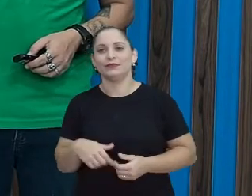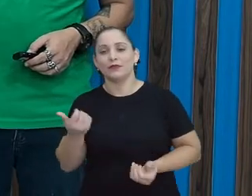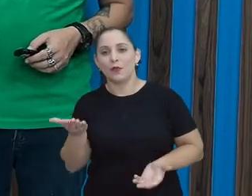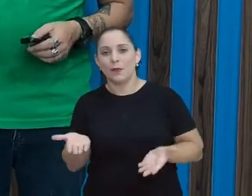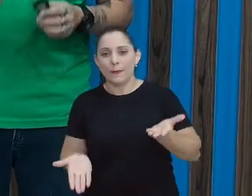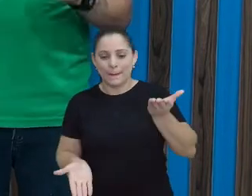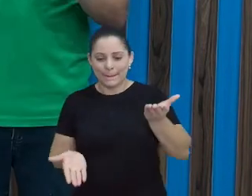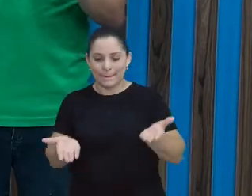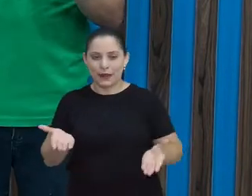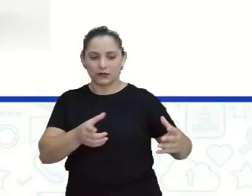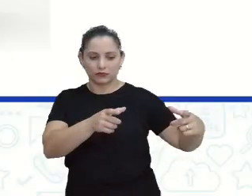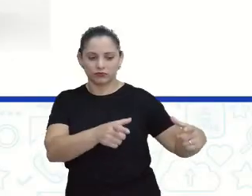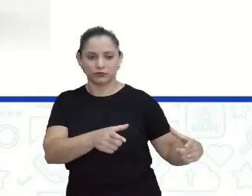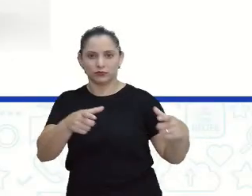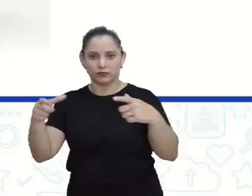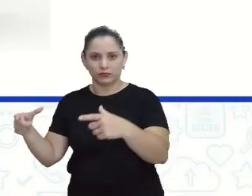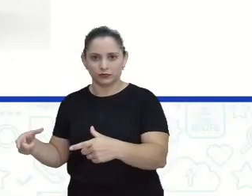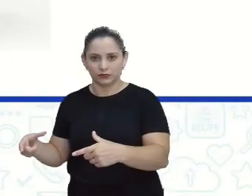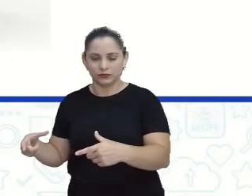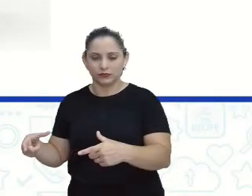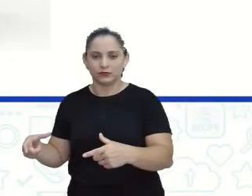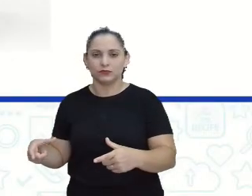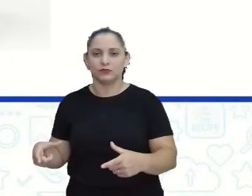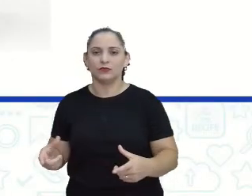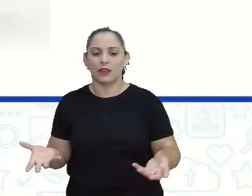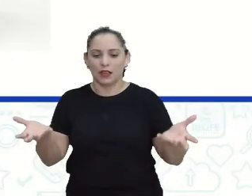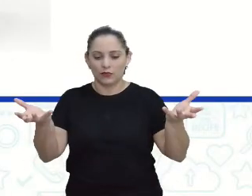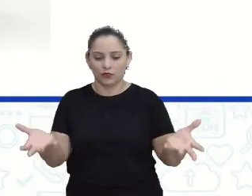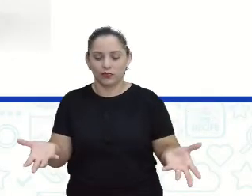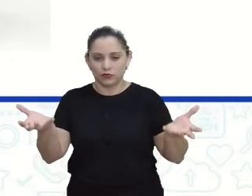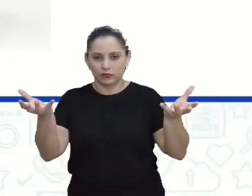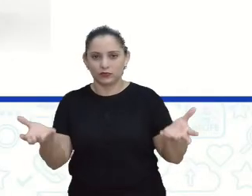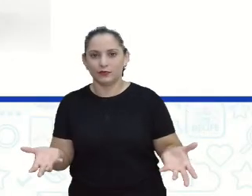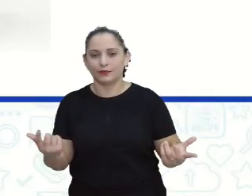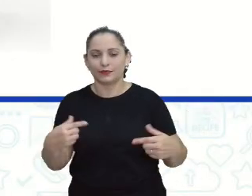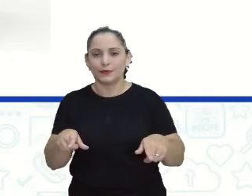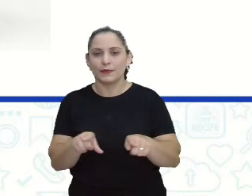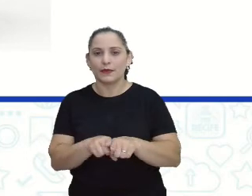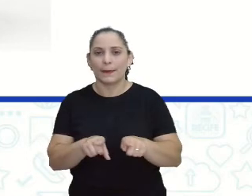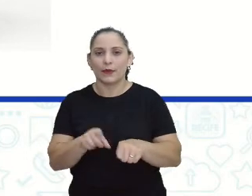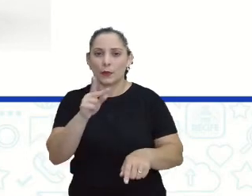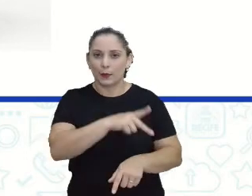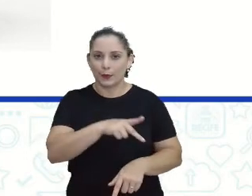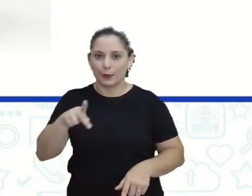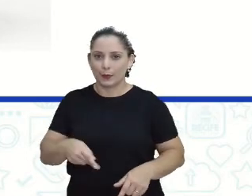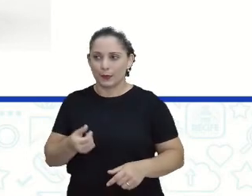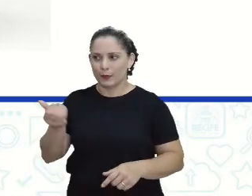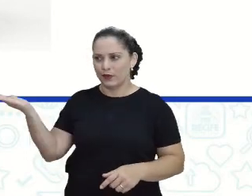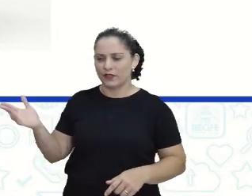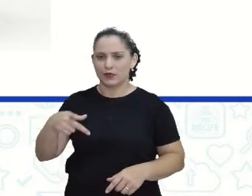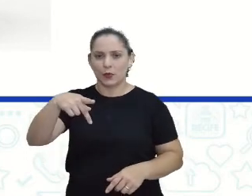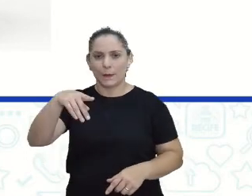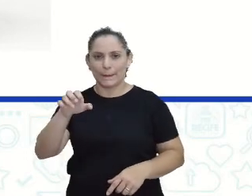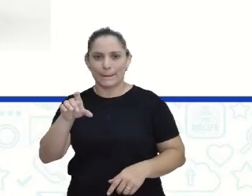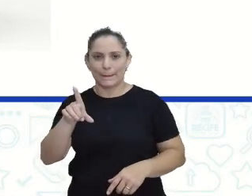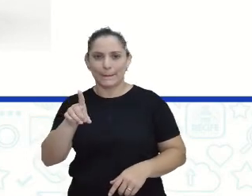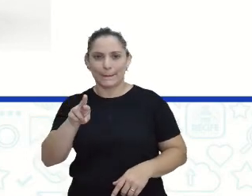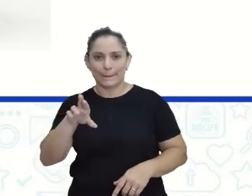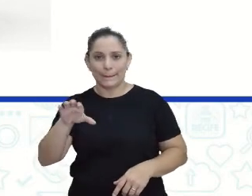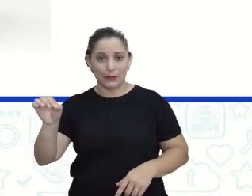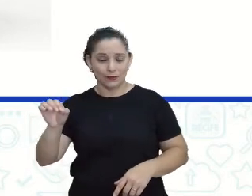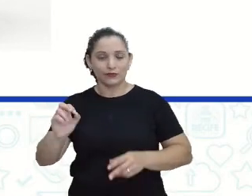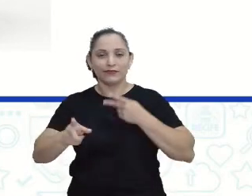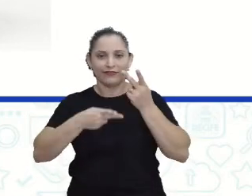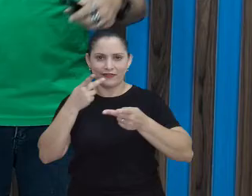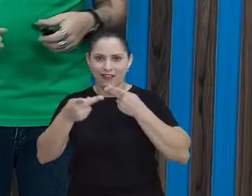dois pratos, como tem aí que a gente usou, né? E, como o professor Pedro estava falando, a gente não vai precisar, não, Pedro, ir para uma feira raiz, não. A gente